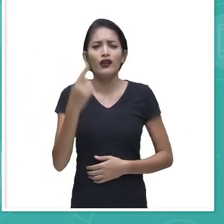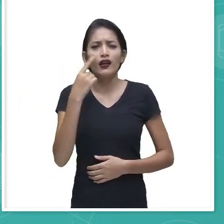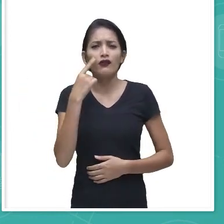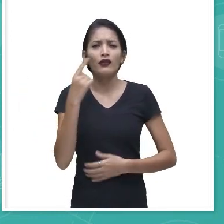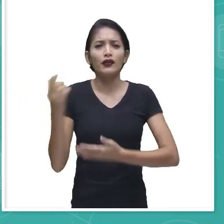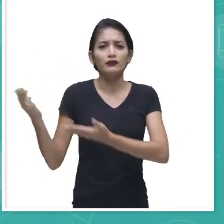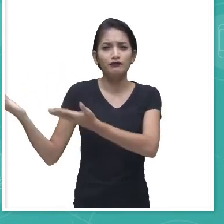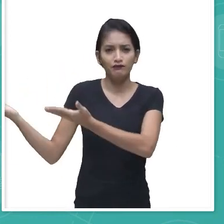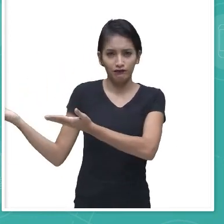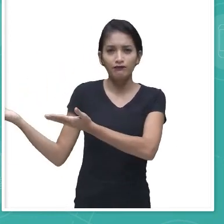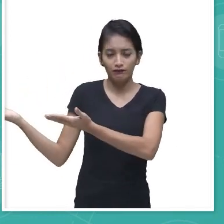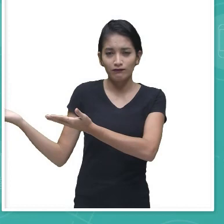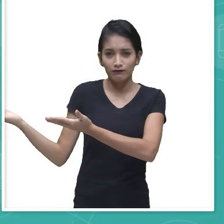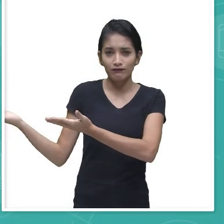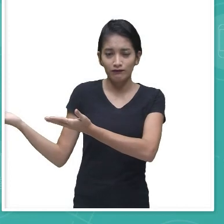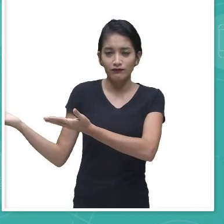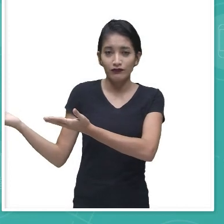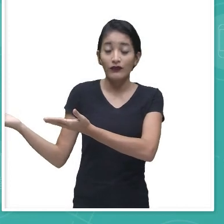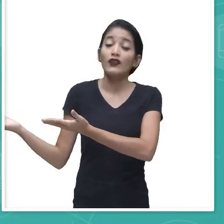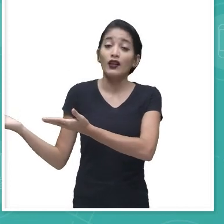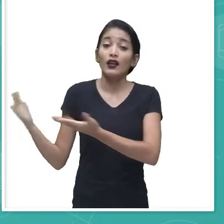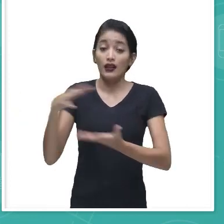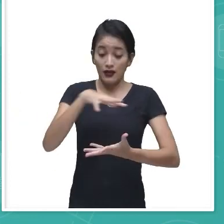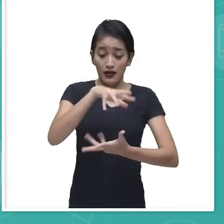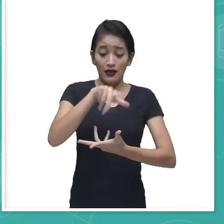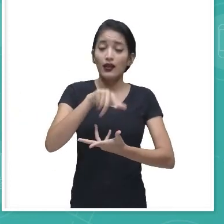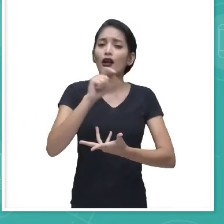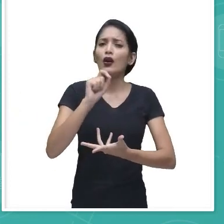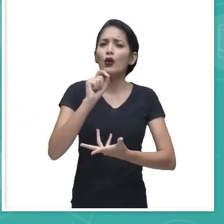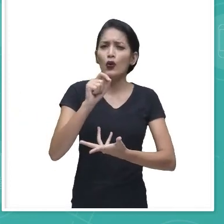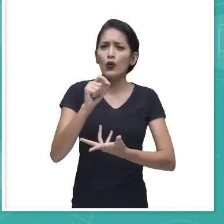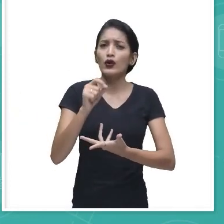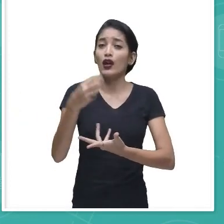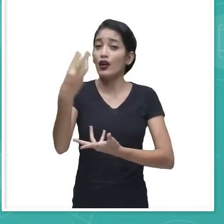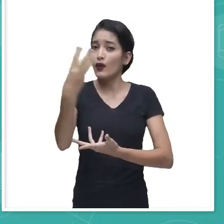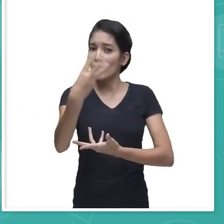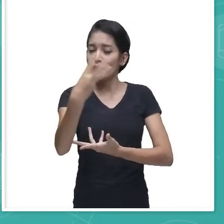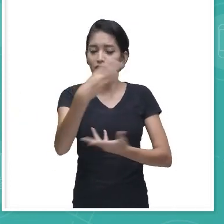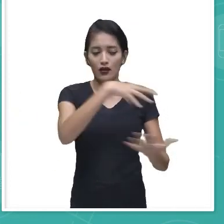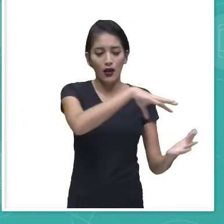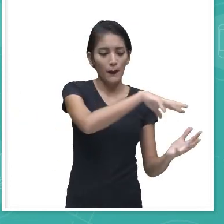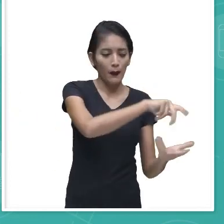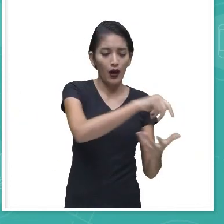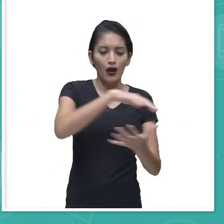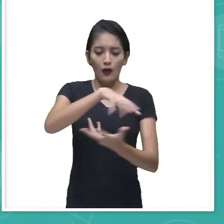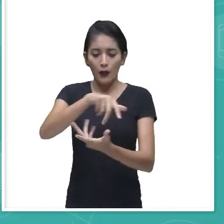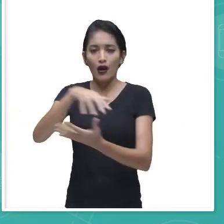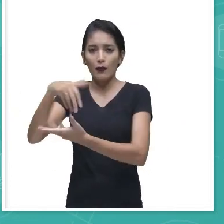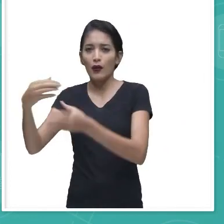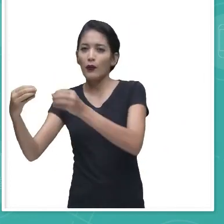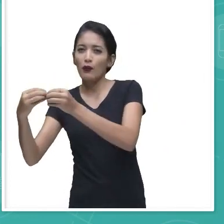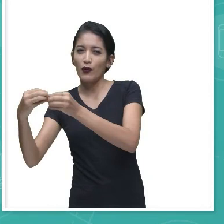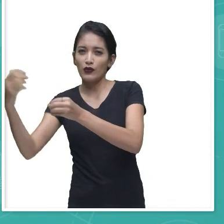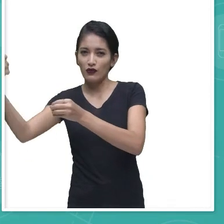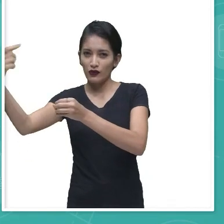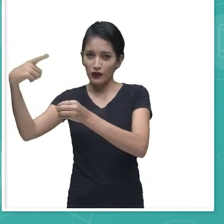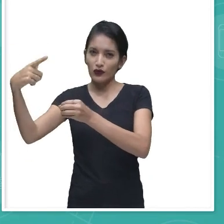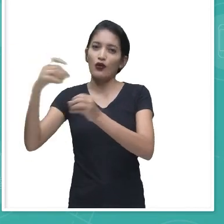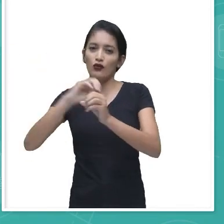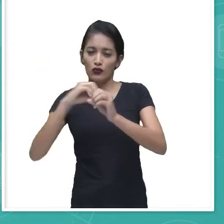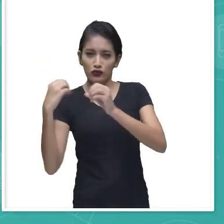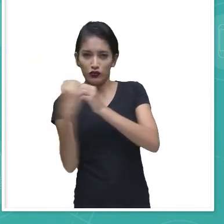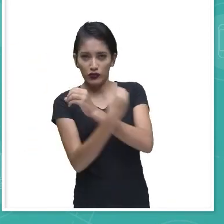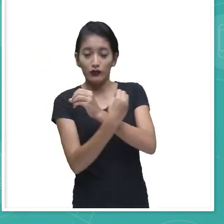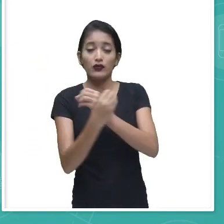de pertinho, né? Que o planeta Terra, ele é realmente o terceiro planeta do nosso sistema solar, tá? Então, o primeiro a gente